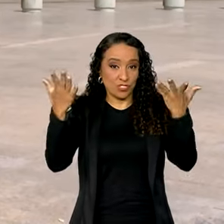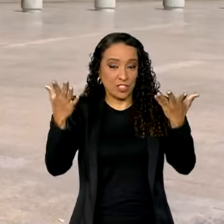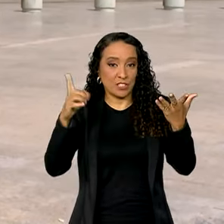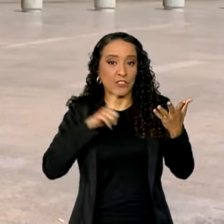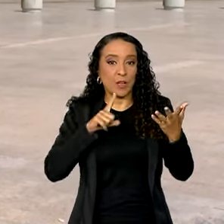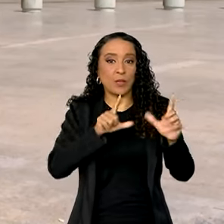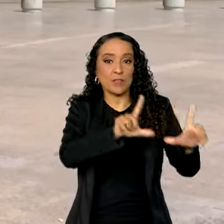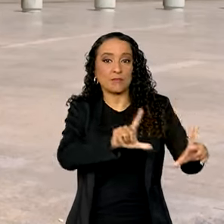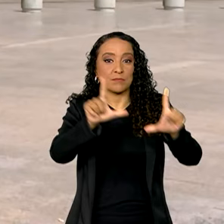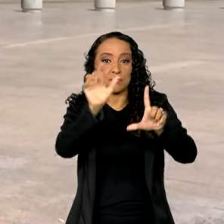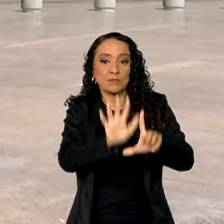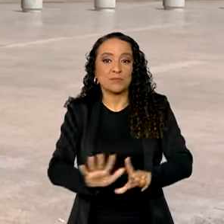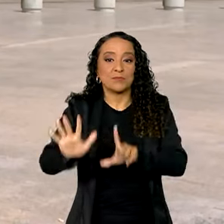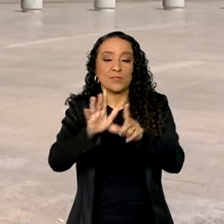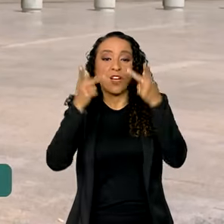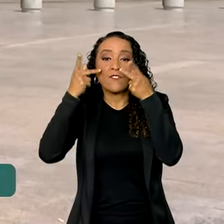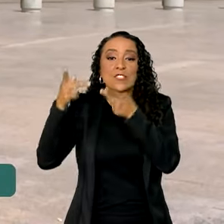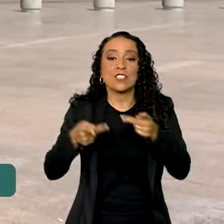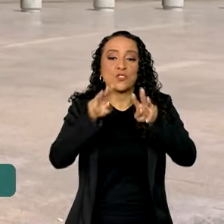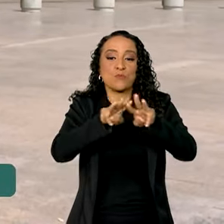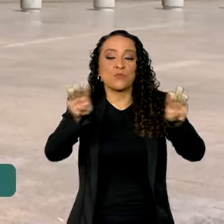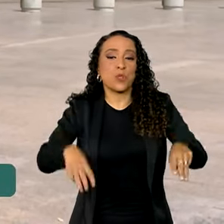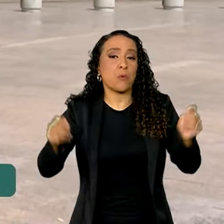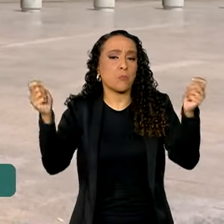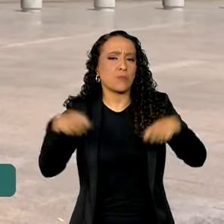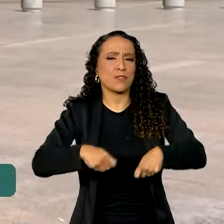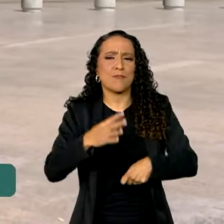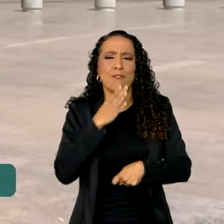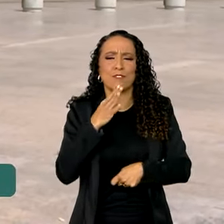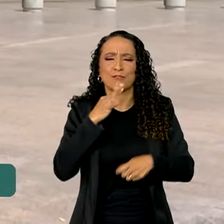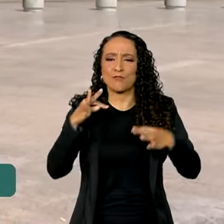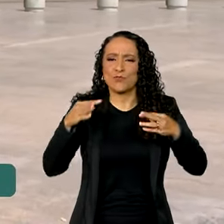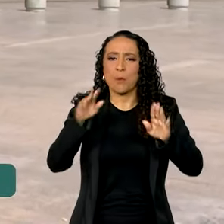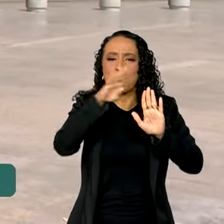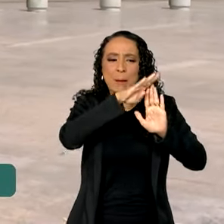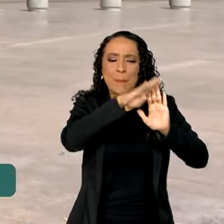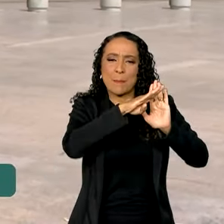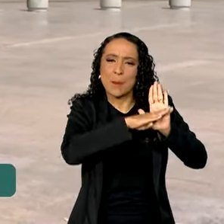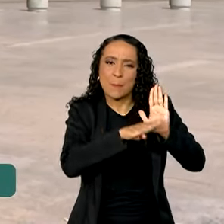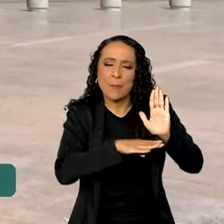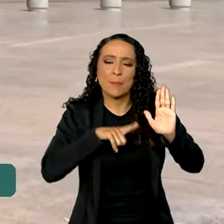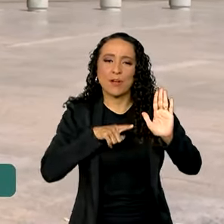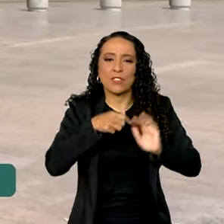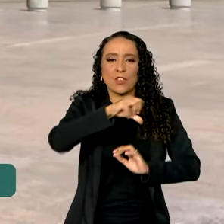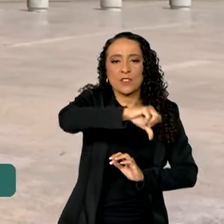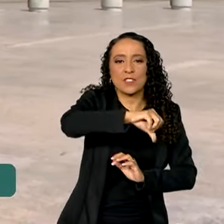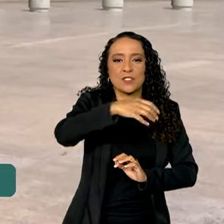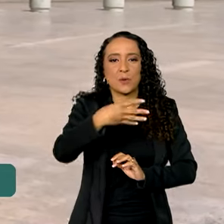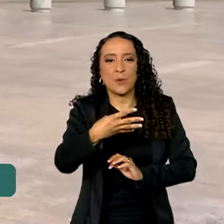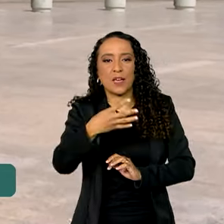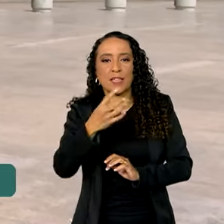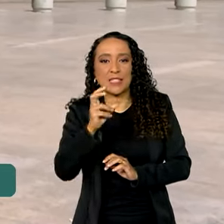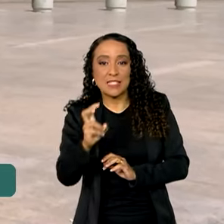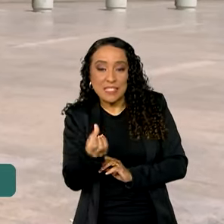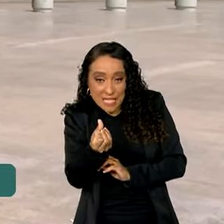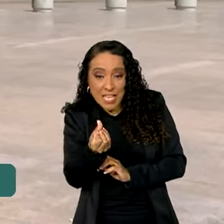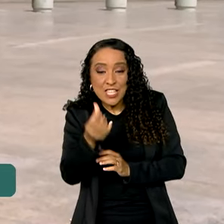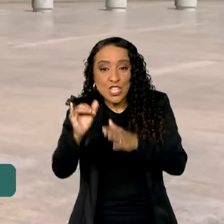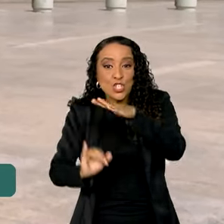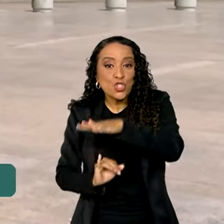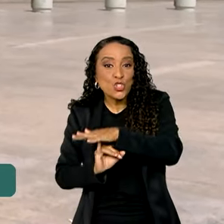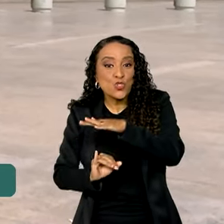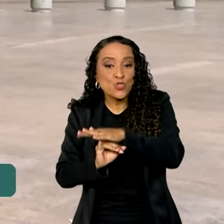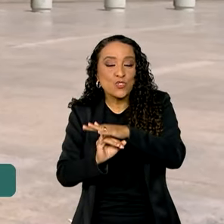a plataforma Visite Museus, onde é possível conhecer toda a programação das 946